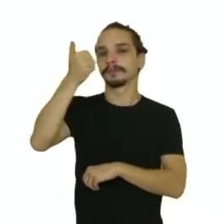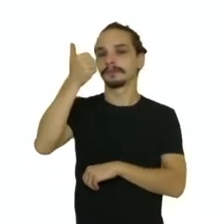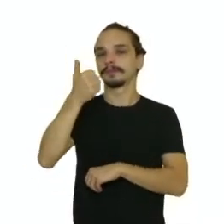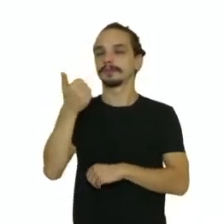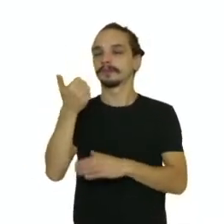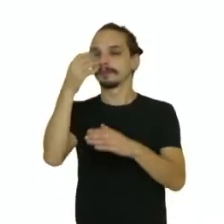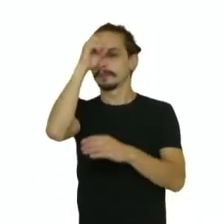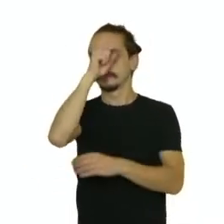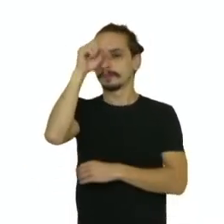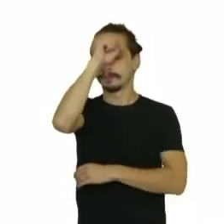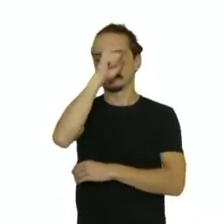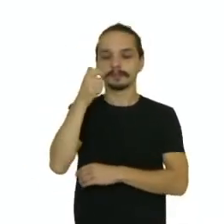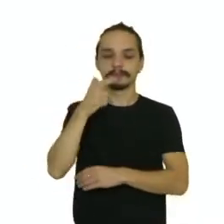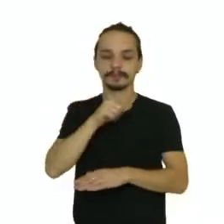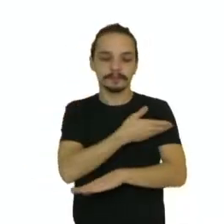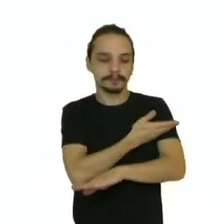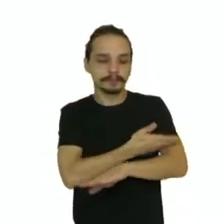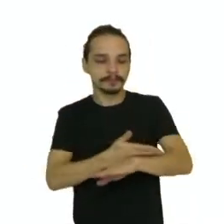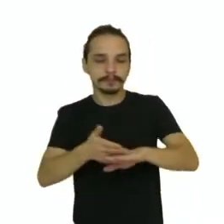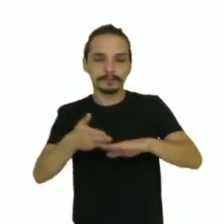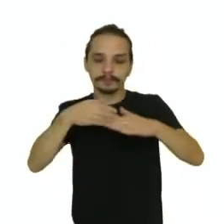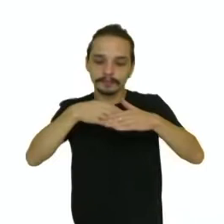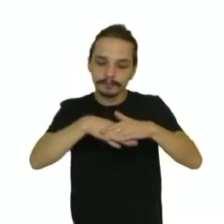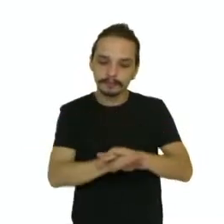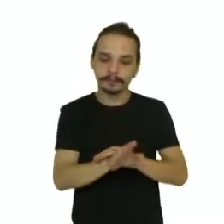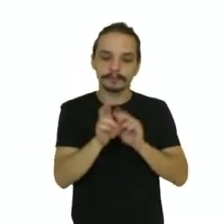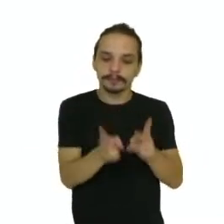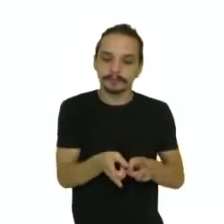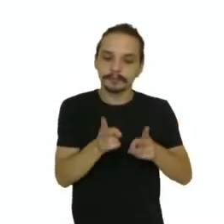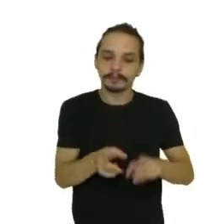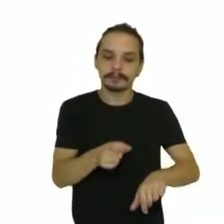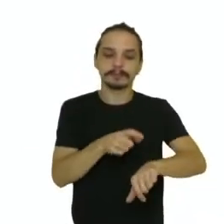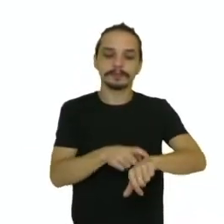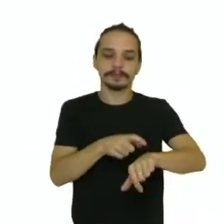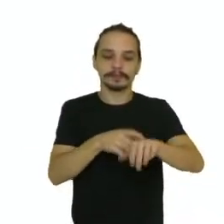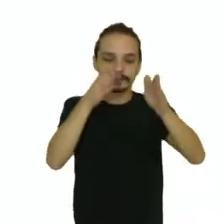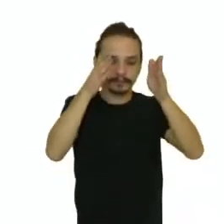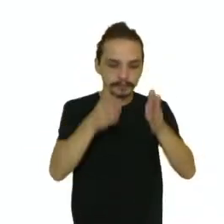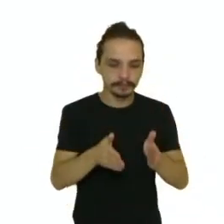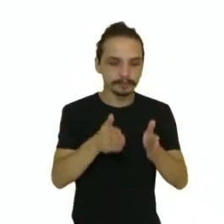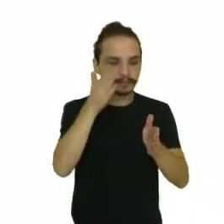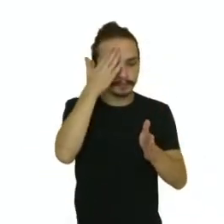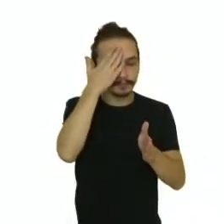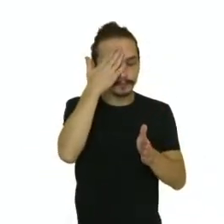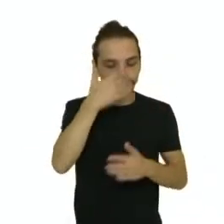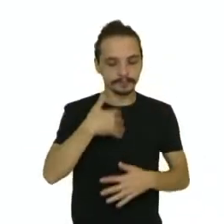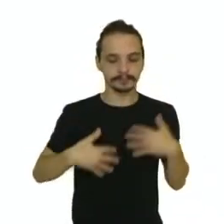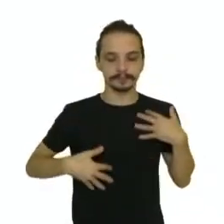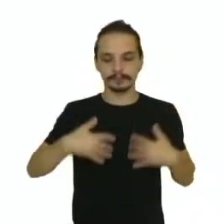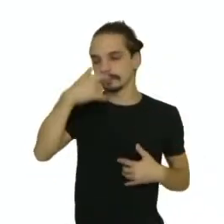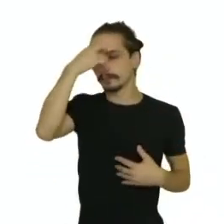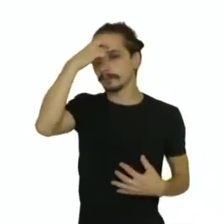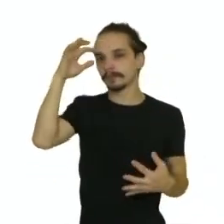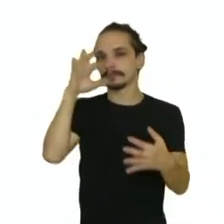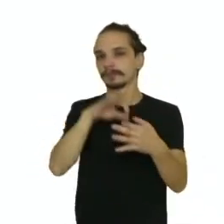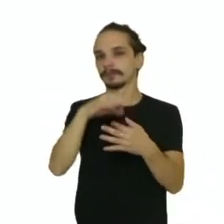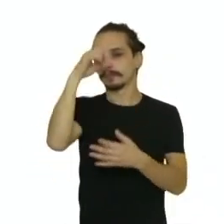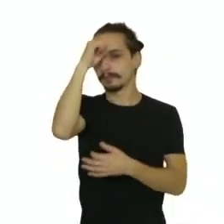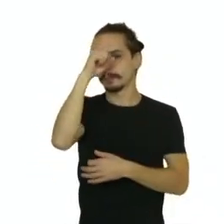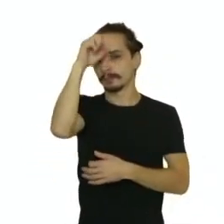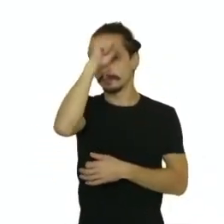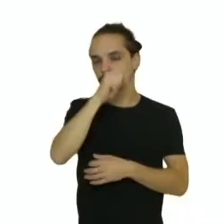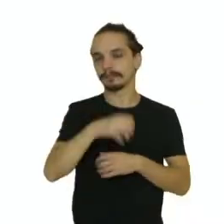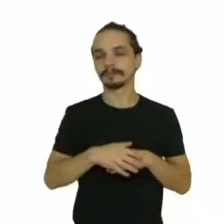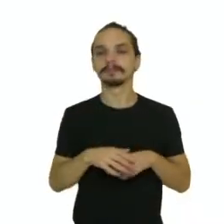a estudar naquele mesmo horário condicionando nosso corpo e mente para o momento de aprendizado além